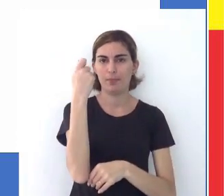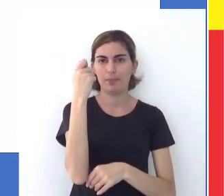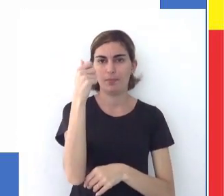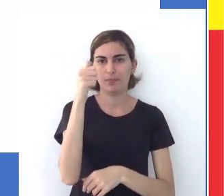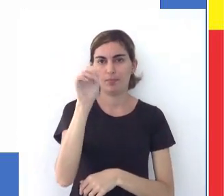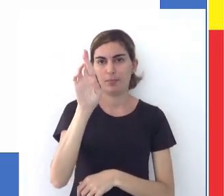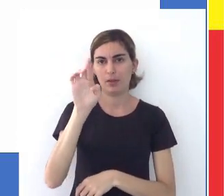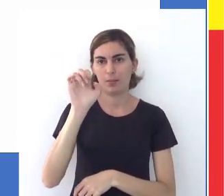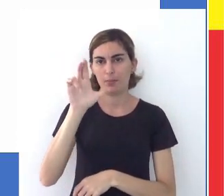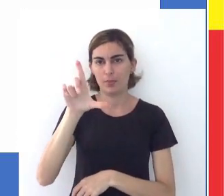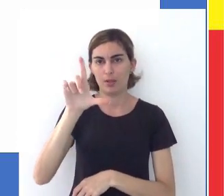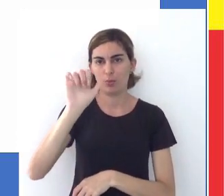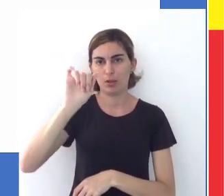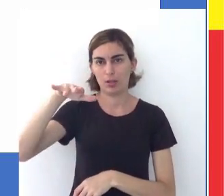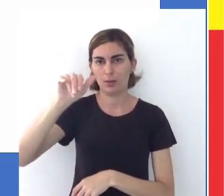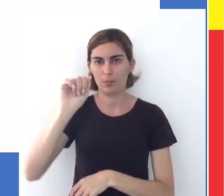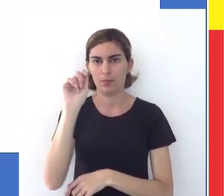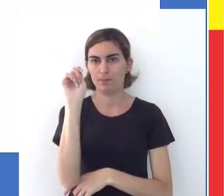tá?